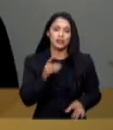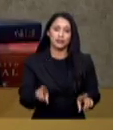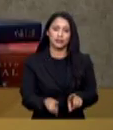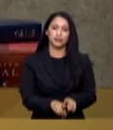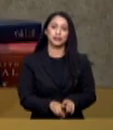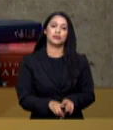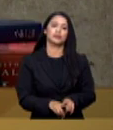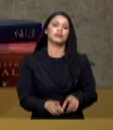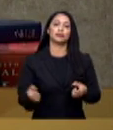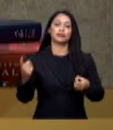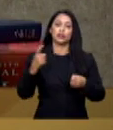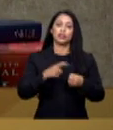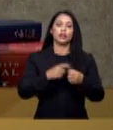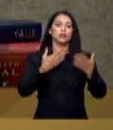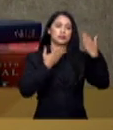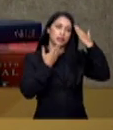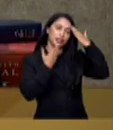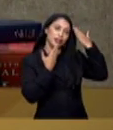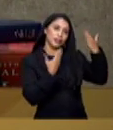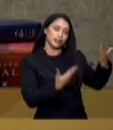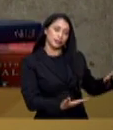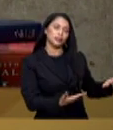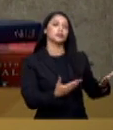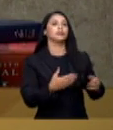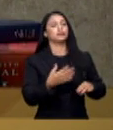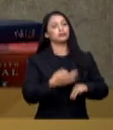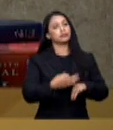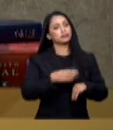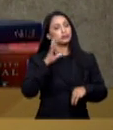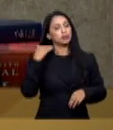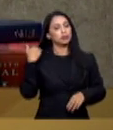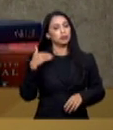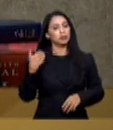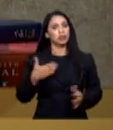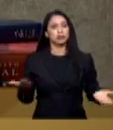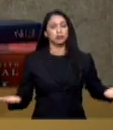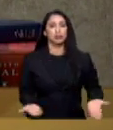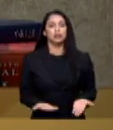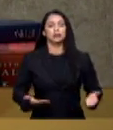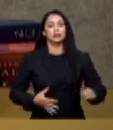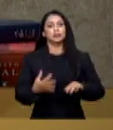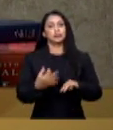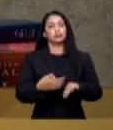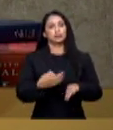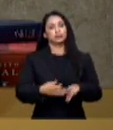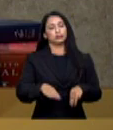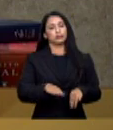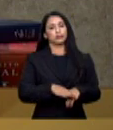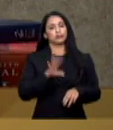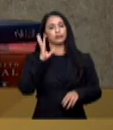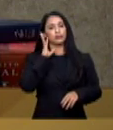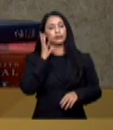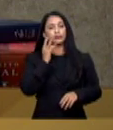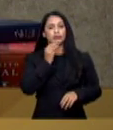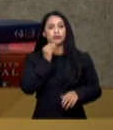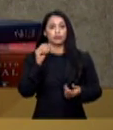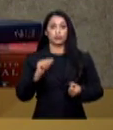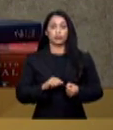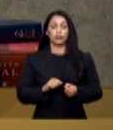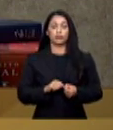Então, muito obrigado, ministra Carmen Lúcia, devolvo a palavra a Sua Excelência, o ministro Dias Toffoli, para fazer